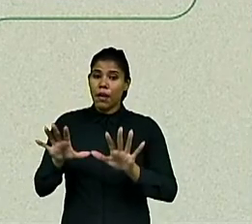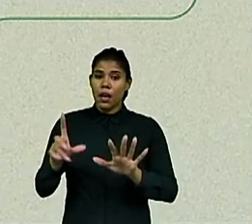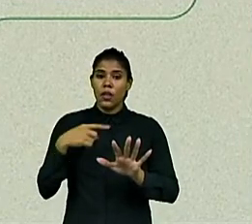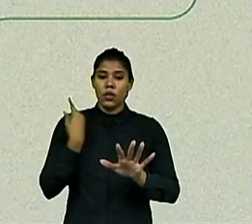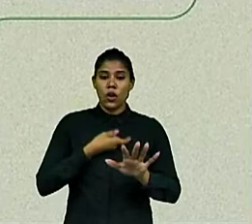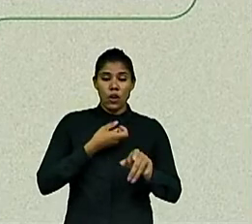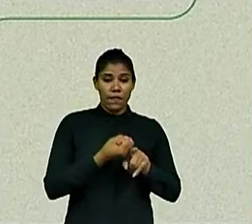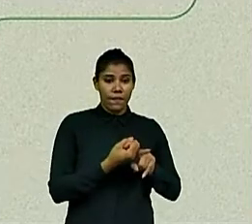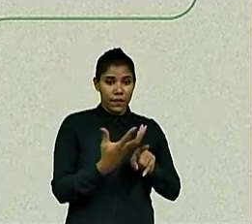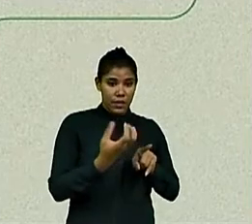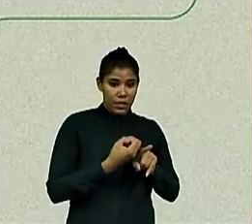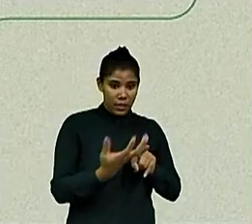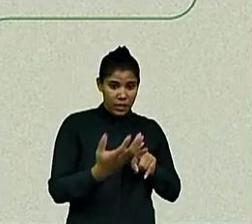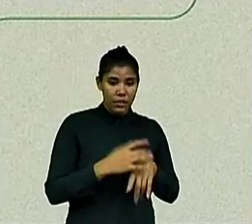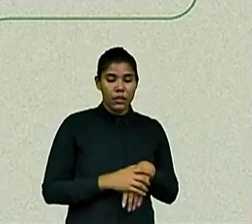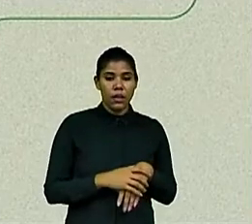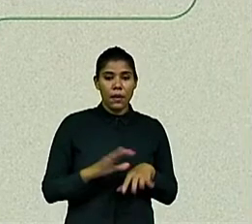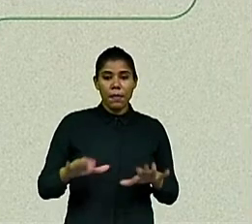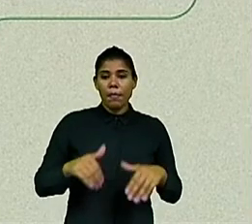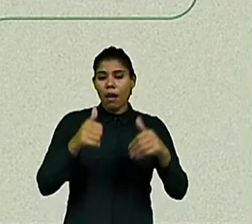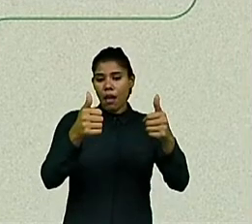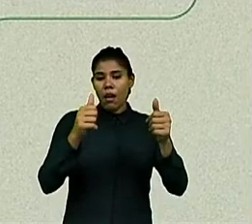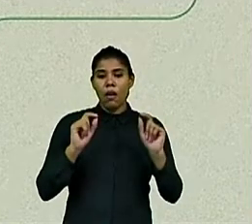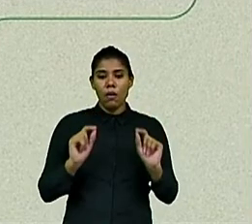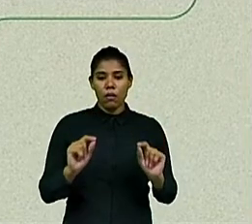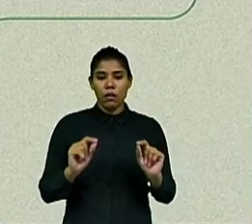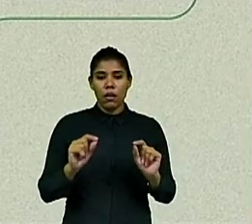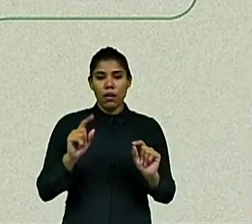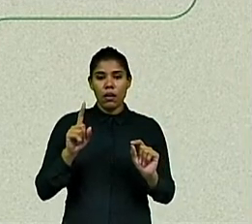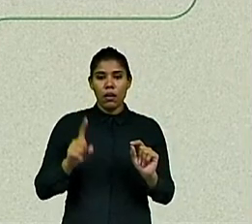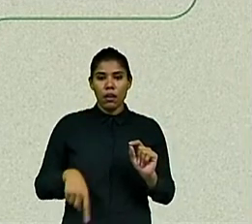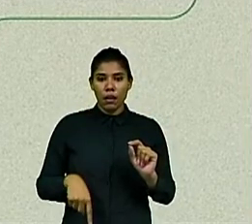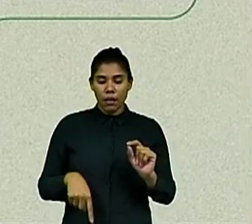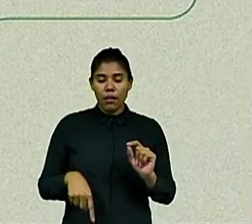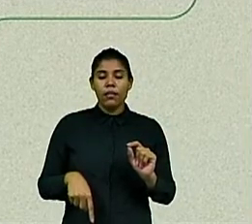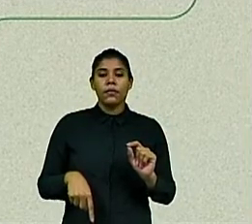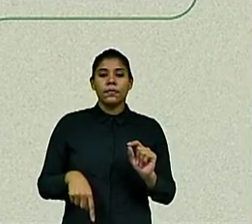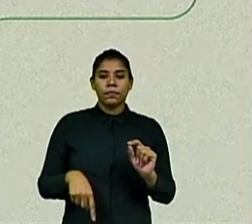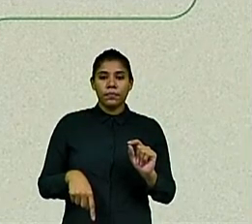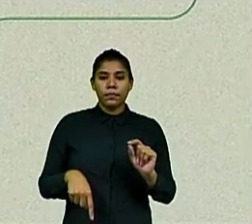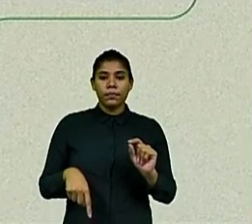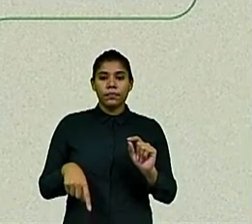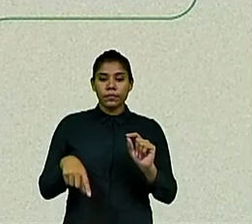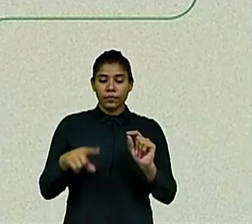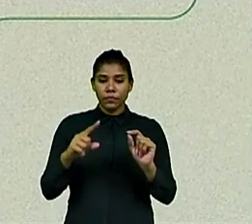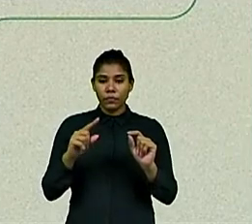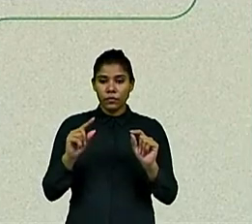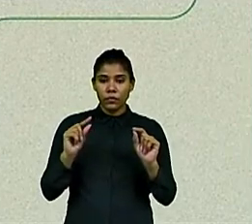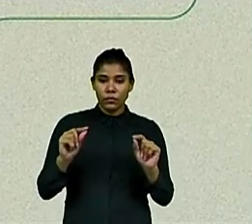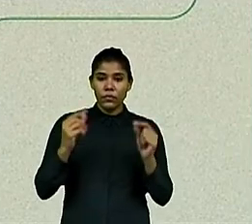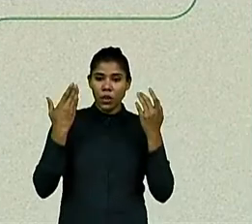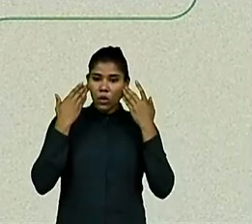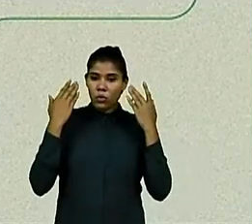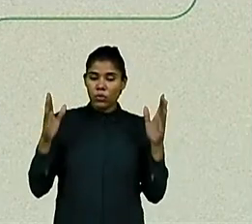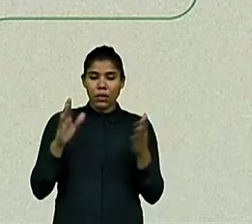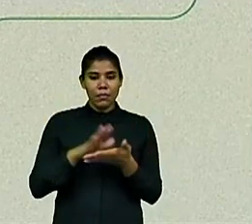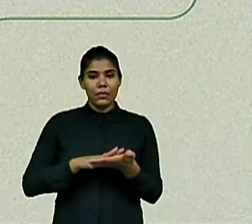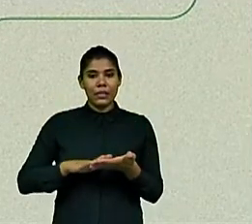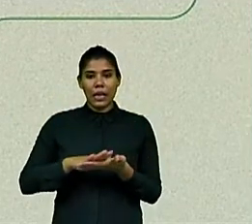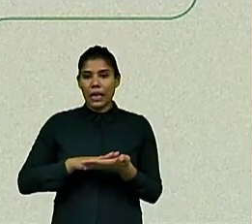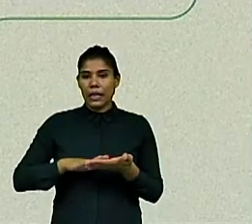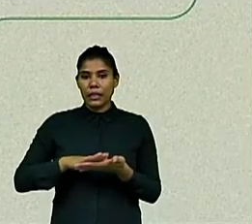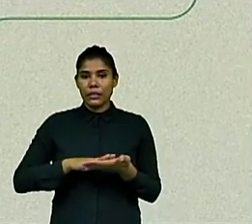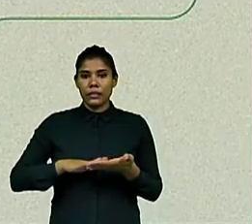na física o melhor mesmo é a regra de três né quando a gente não sabe nada aparece